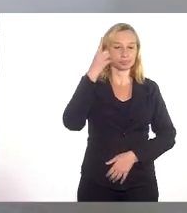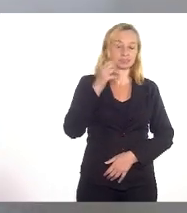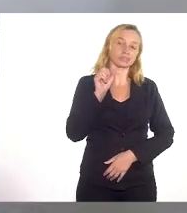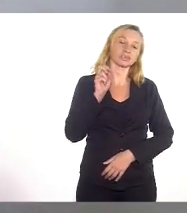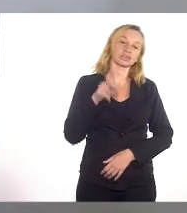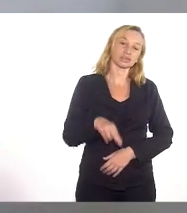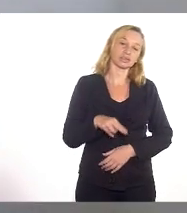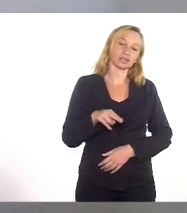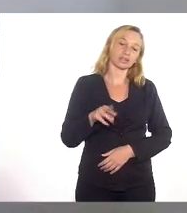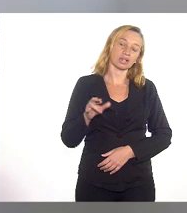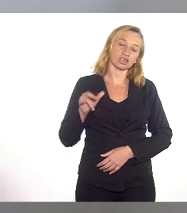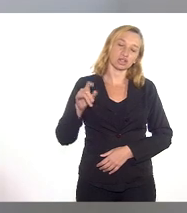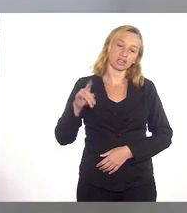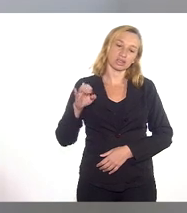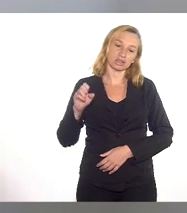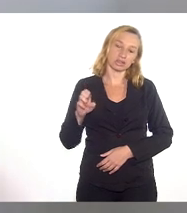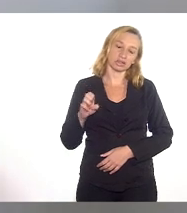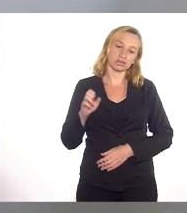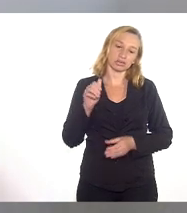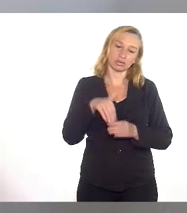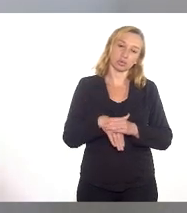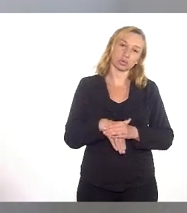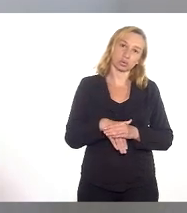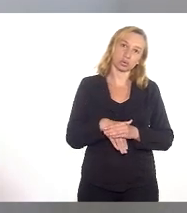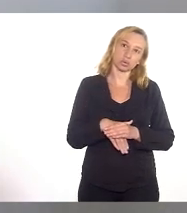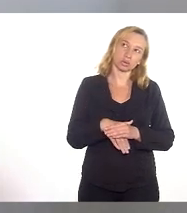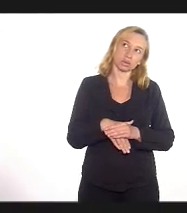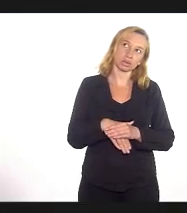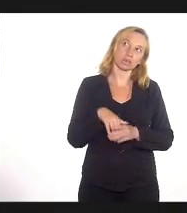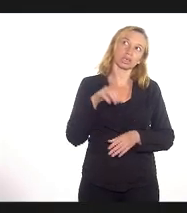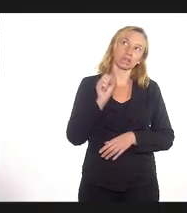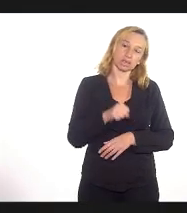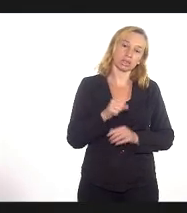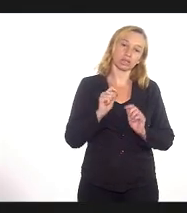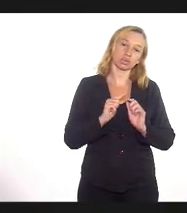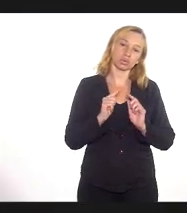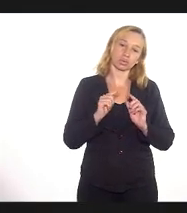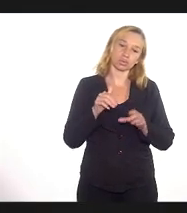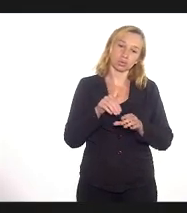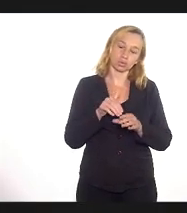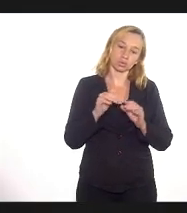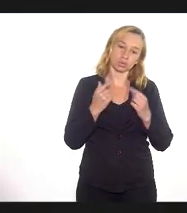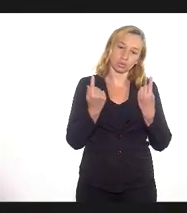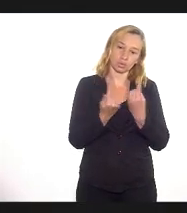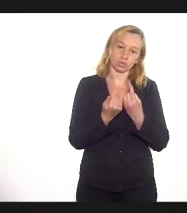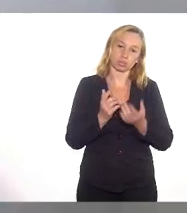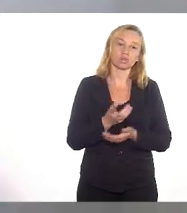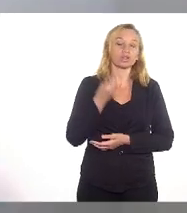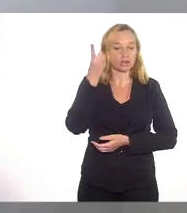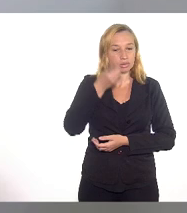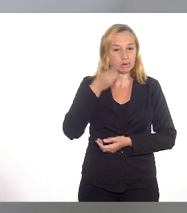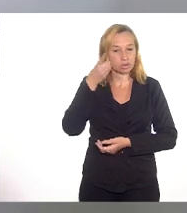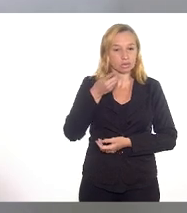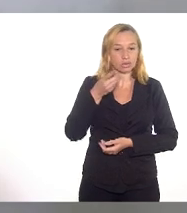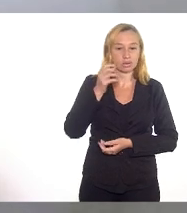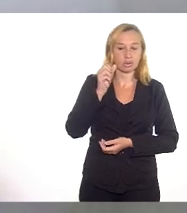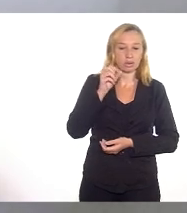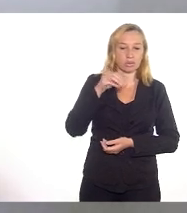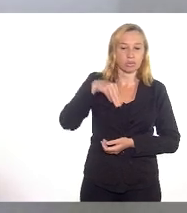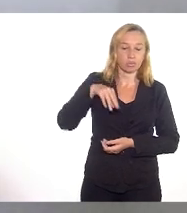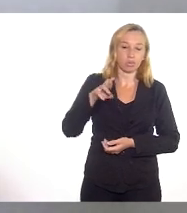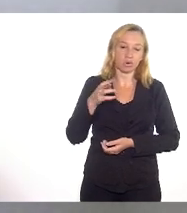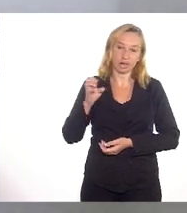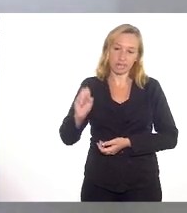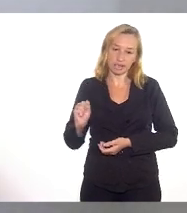Anderson Alexandre votou sim no grupo. Deputado Anderson